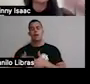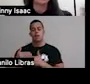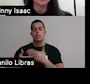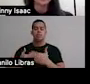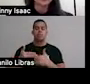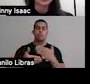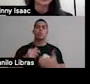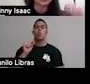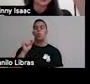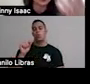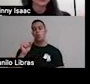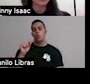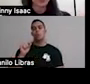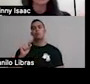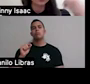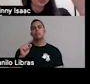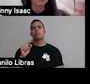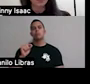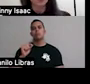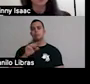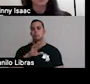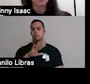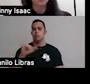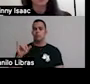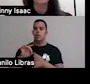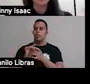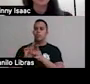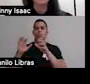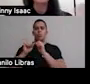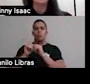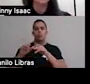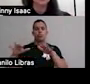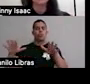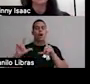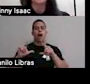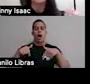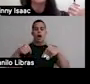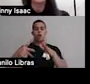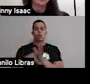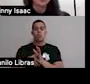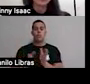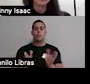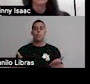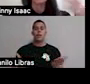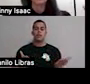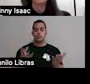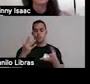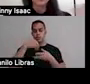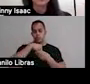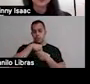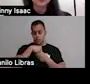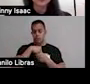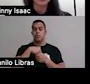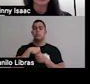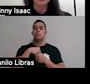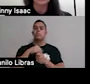podem depois serem, né, clivados, serem liberados no meio e atuarem como mediadores lipídicos, produzindo uma série,